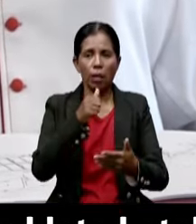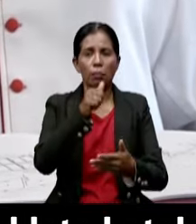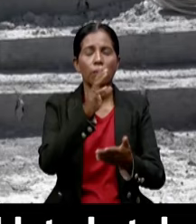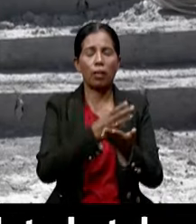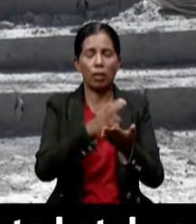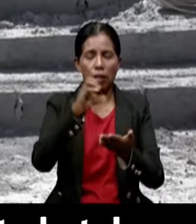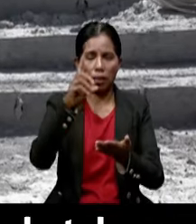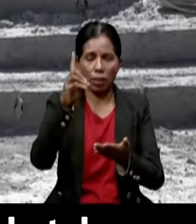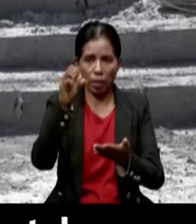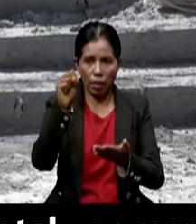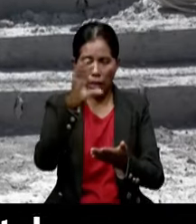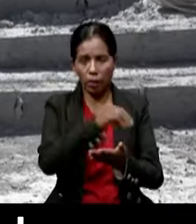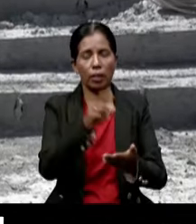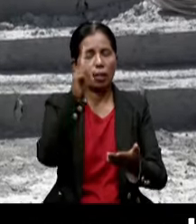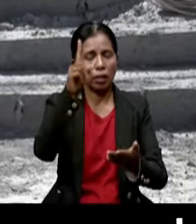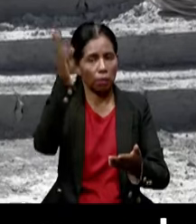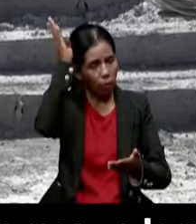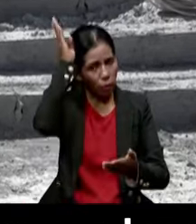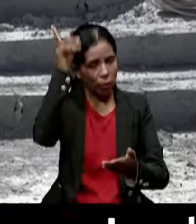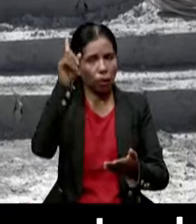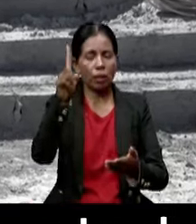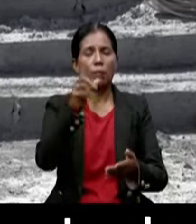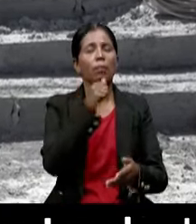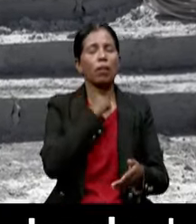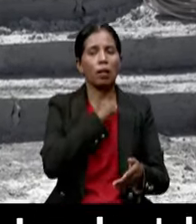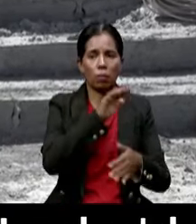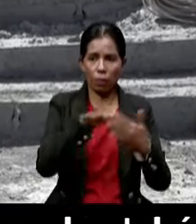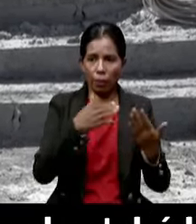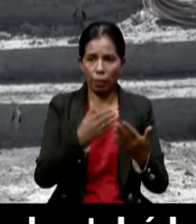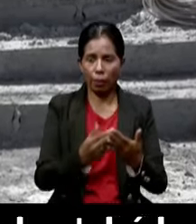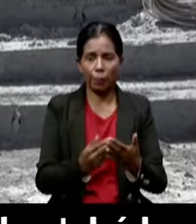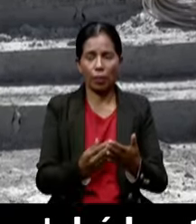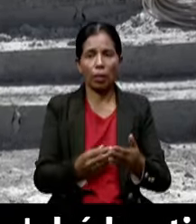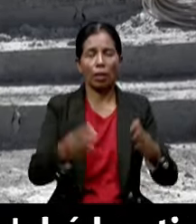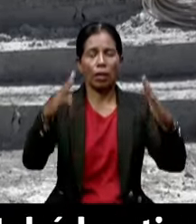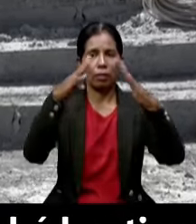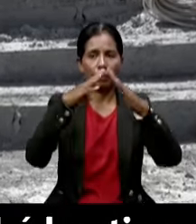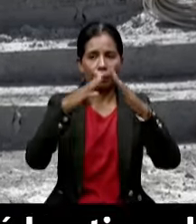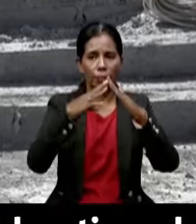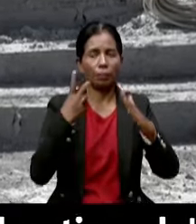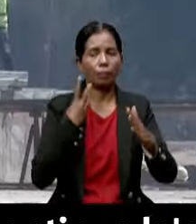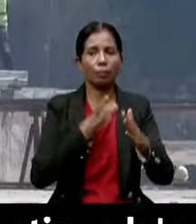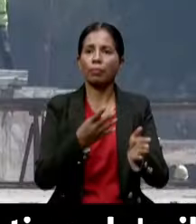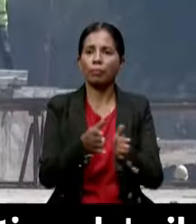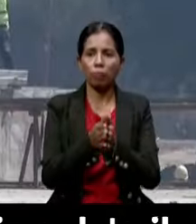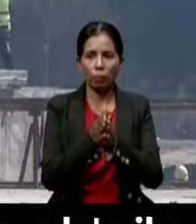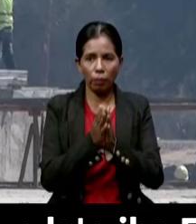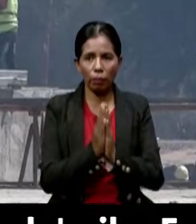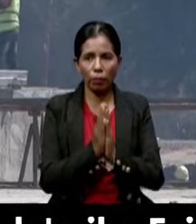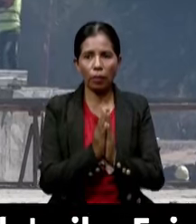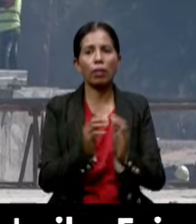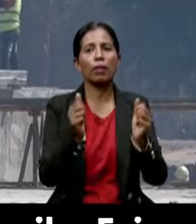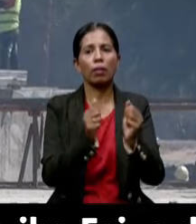bispos, ida sendo para sacerdotes. Entendi? Altar em forma, né? Sair altar, né? Tá aí, tá russo. O